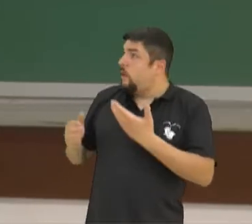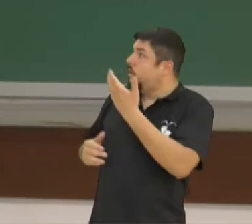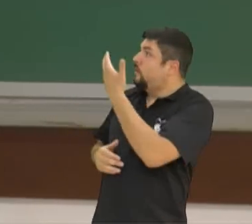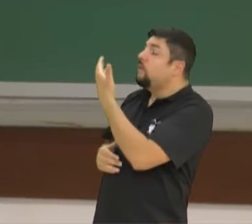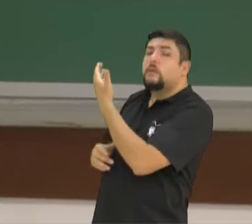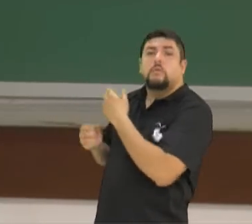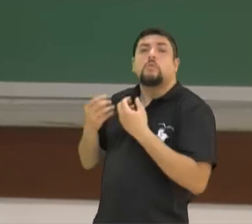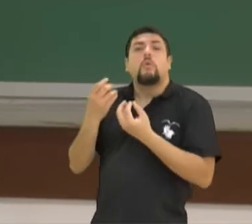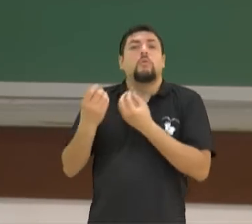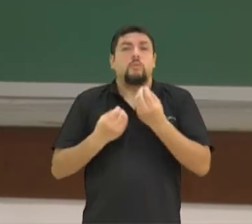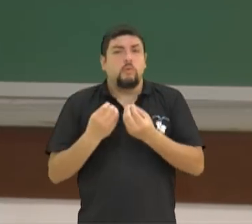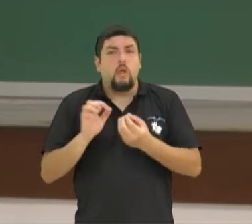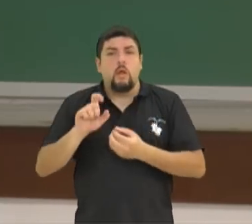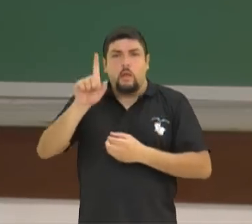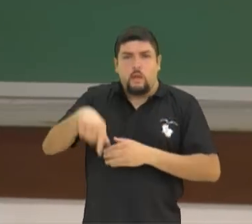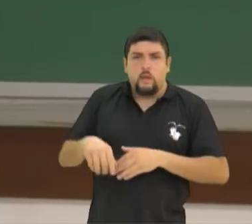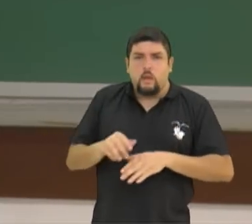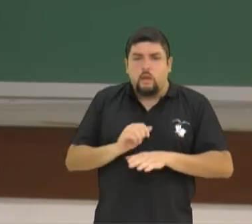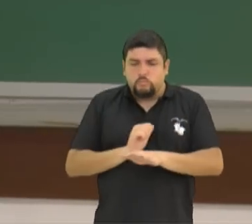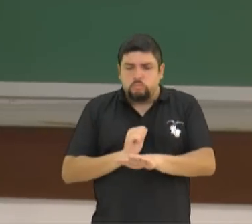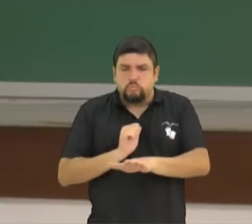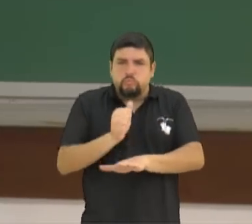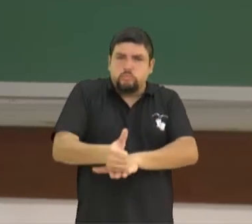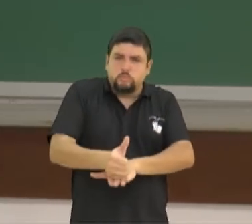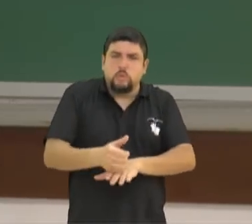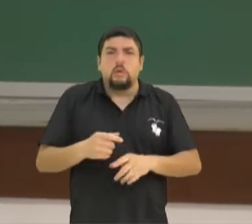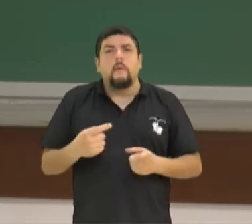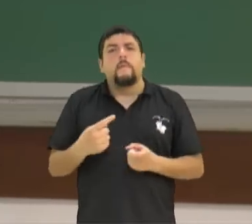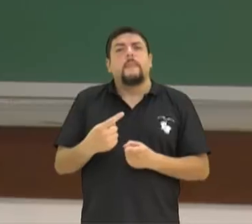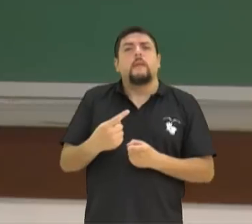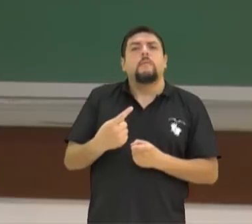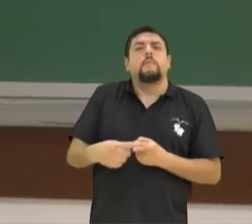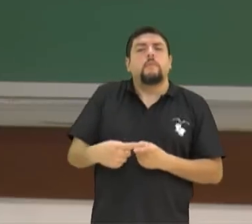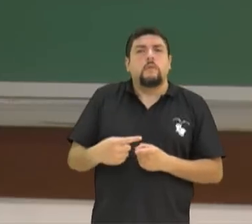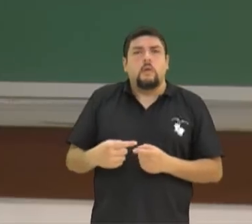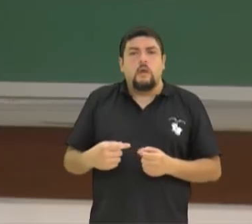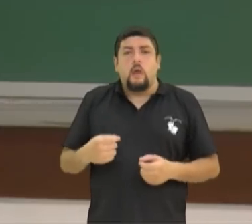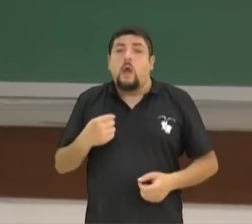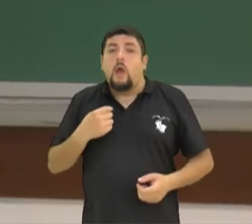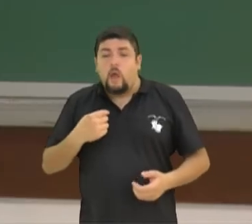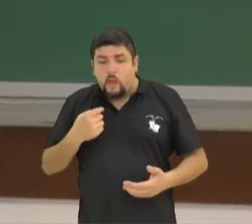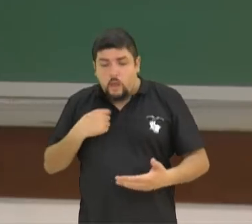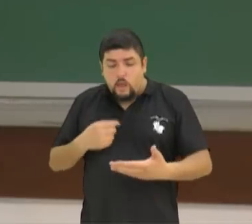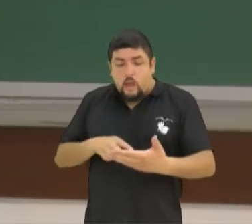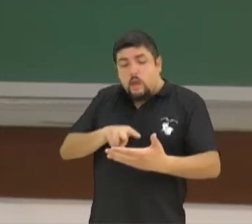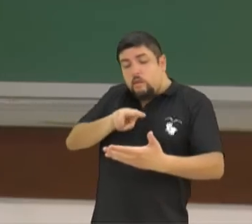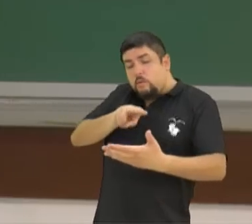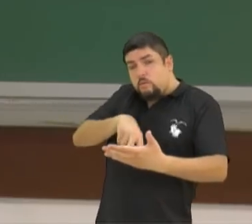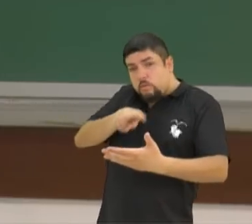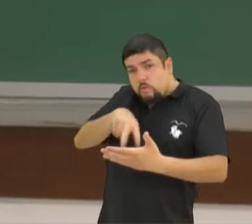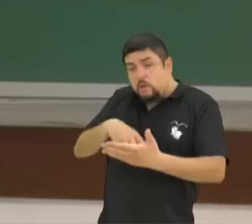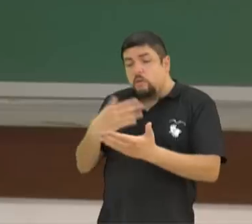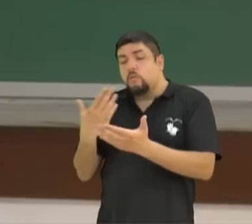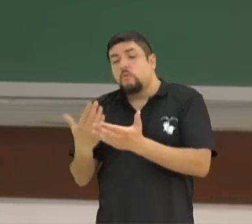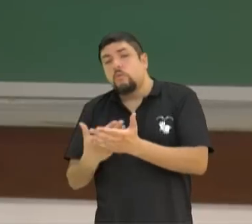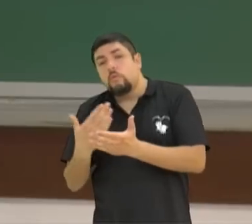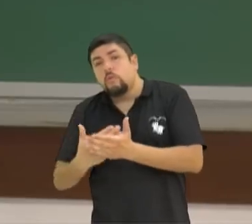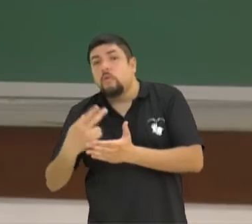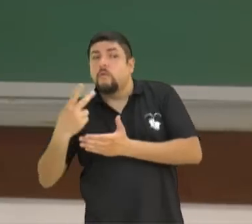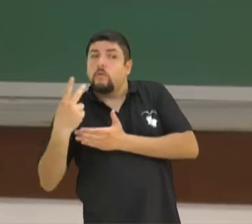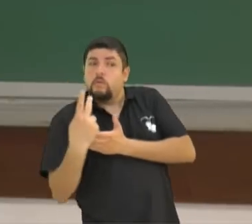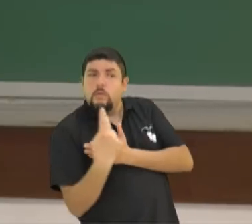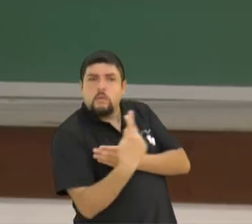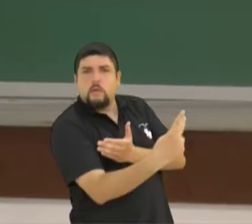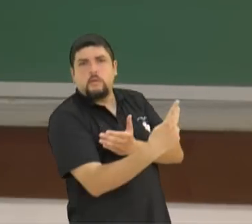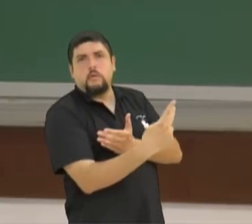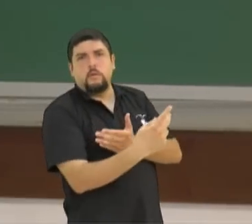caso de metonímia, porque ao invés do personagem dizer, eu li o romance do Machado de Assis, né, sei